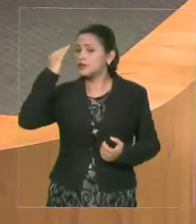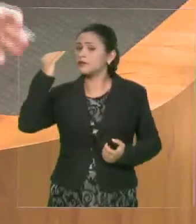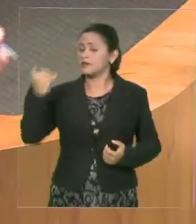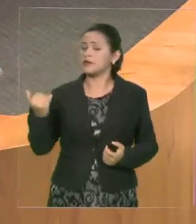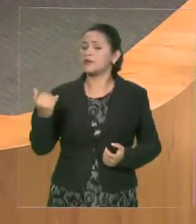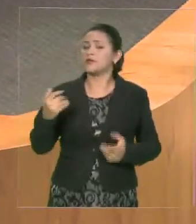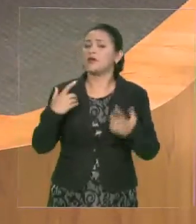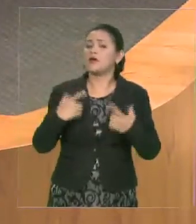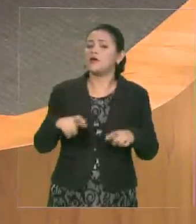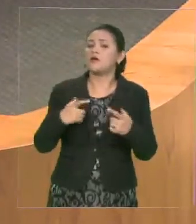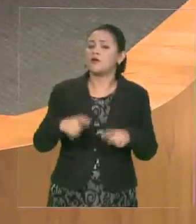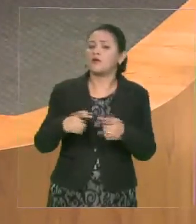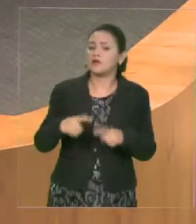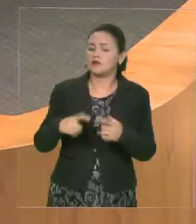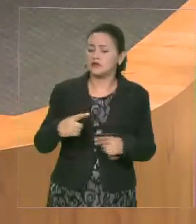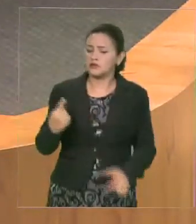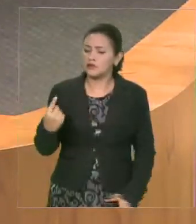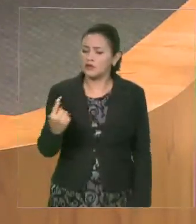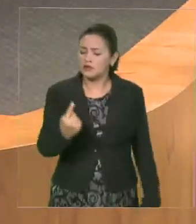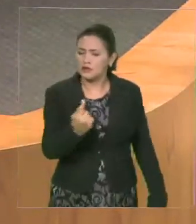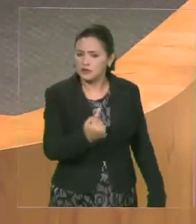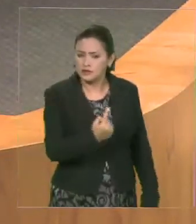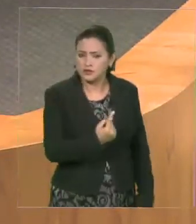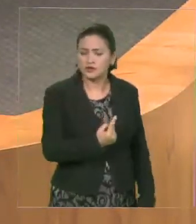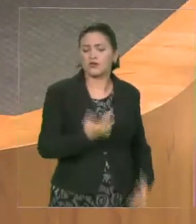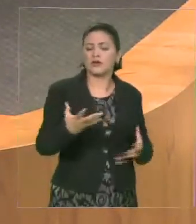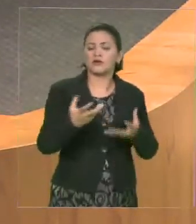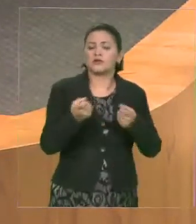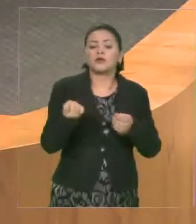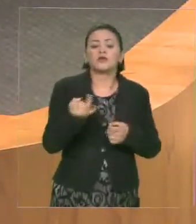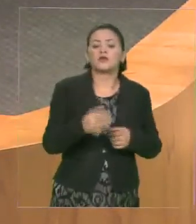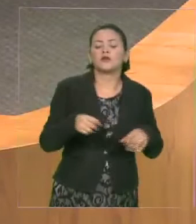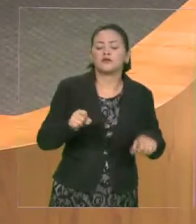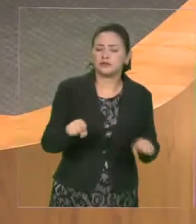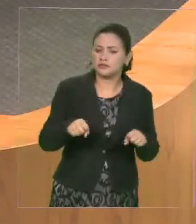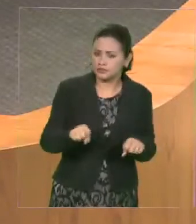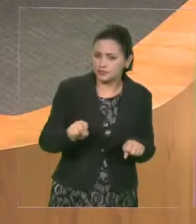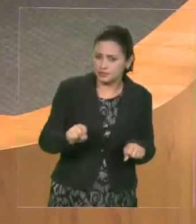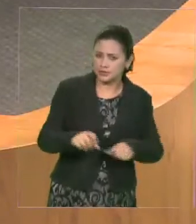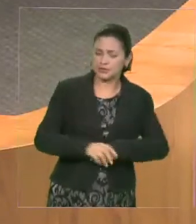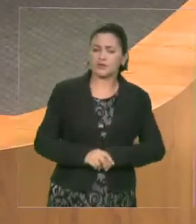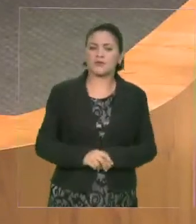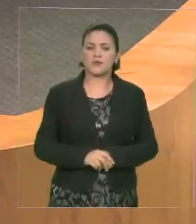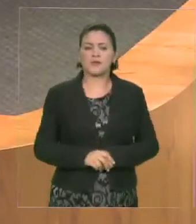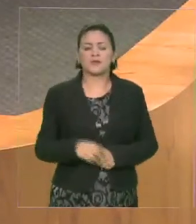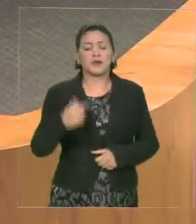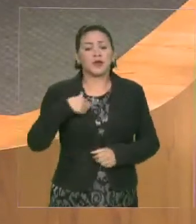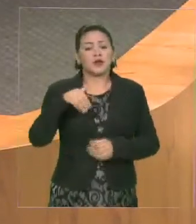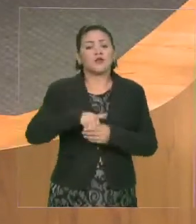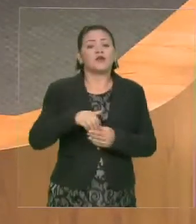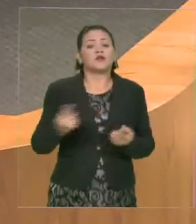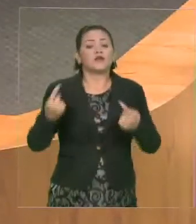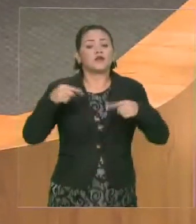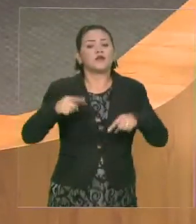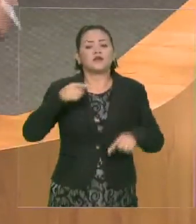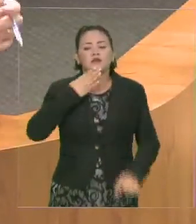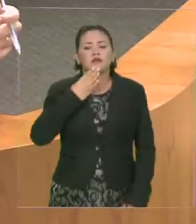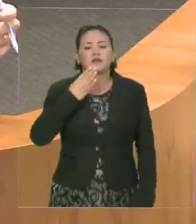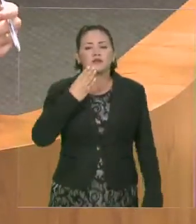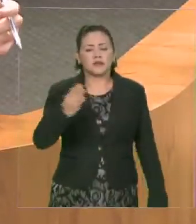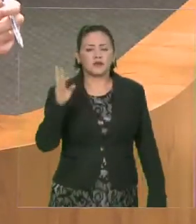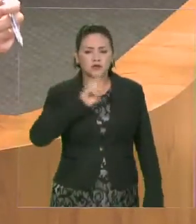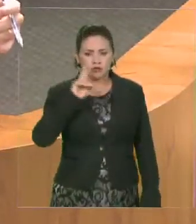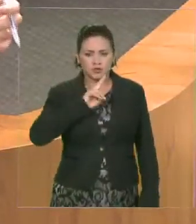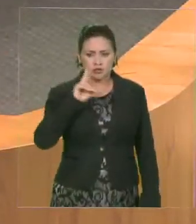votar contra esse requerimento de urgência e espero que o governo dê mais